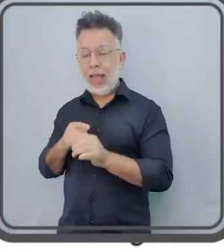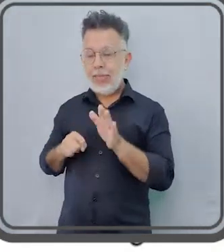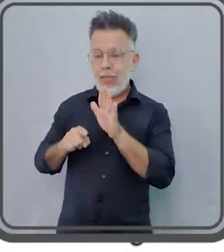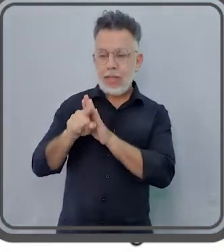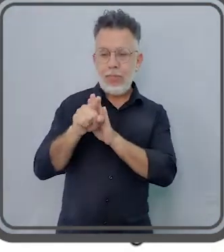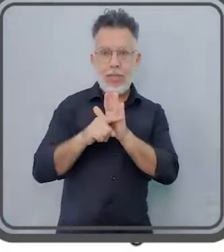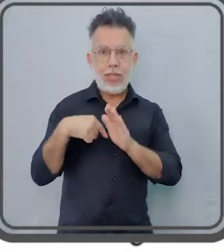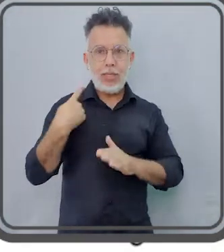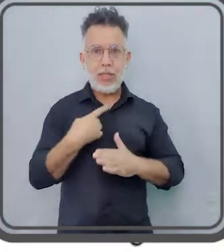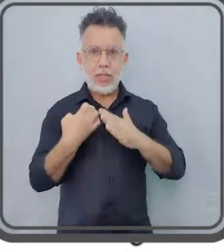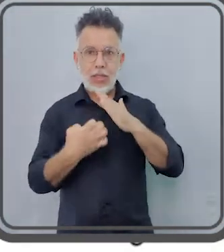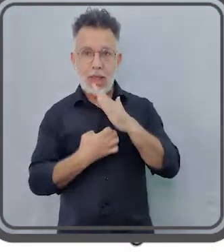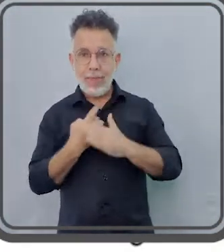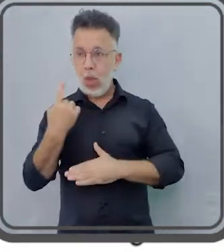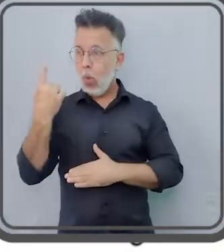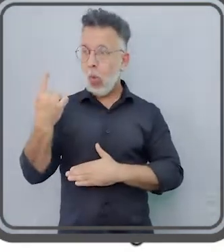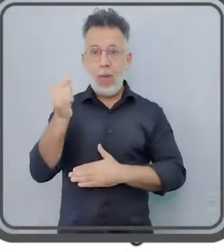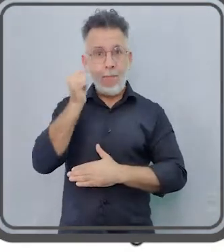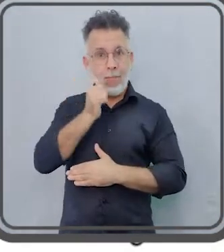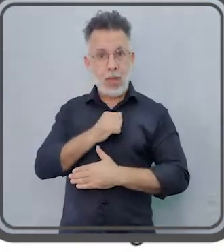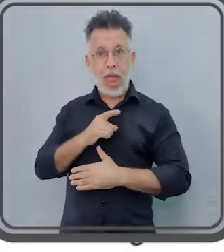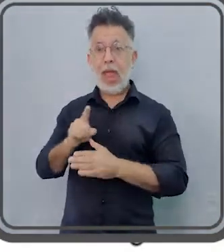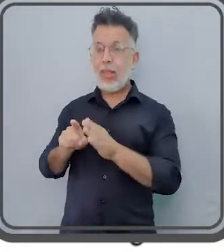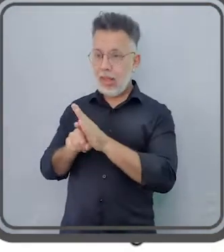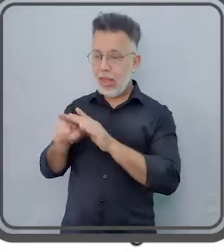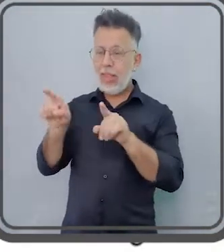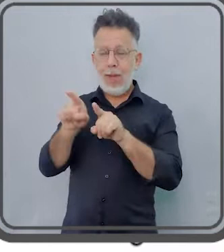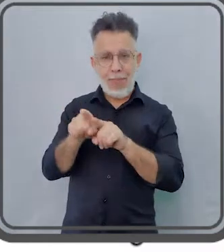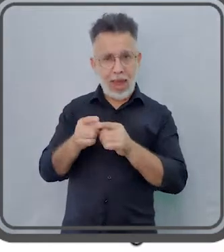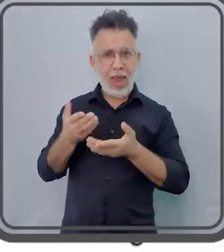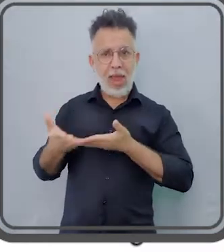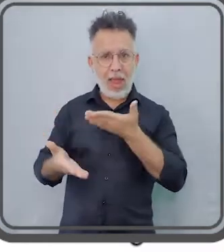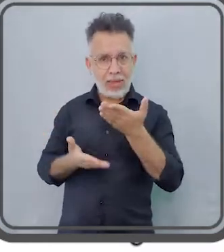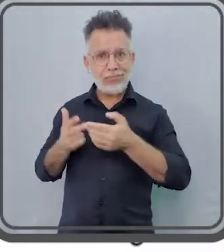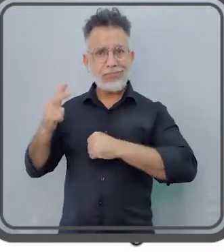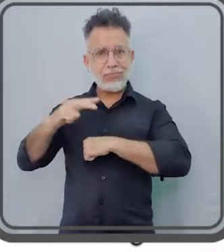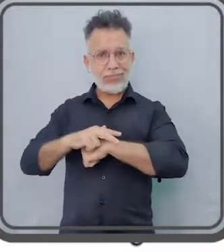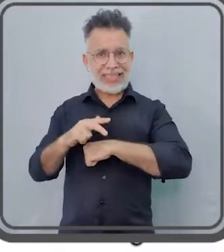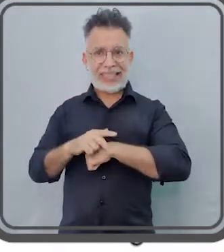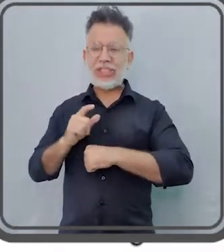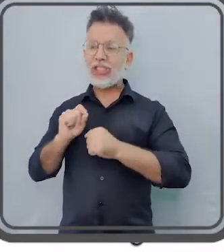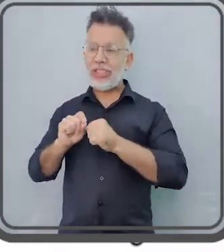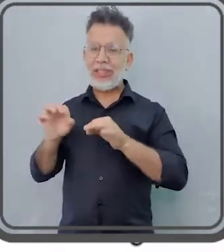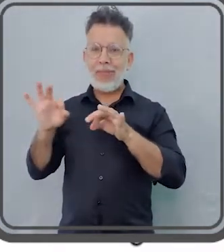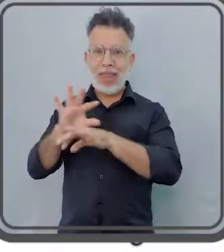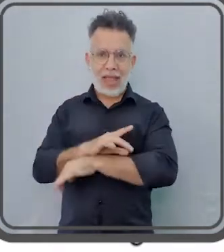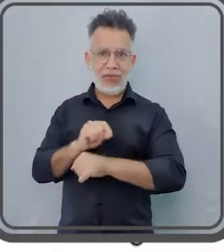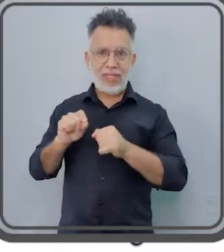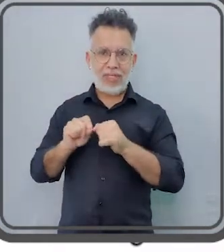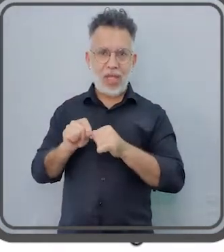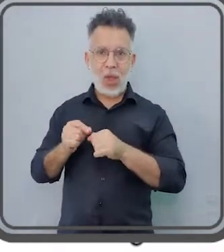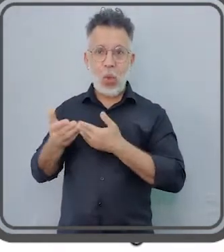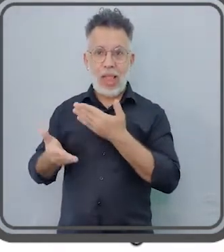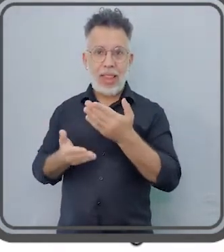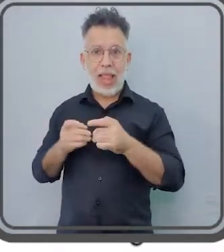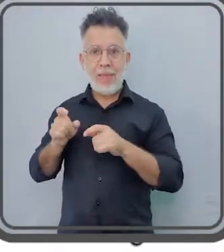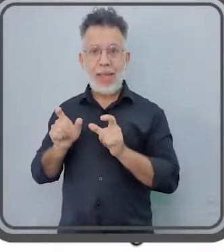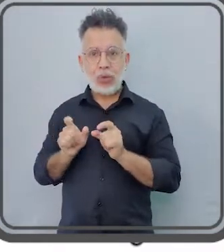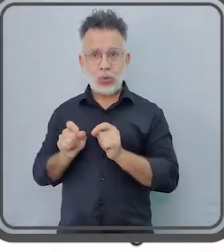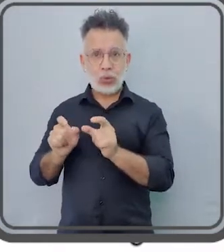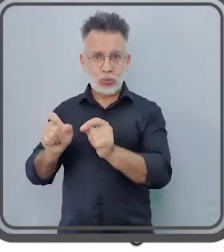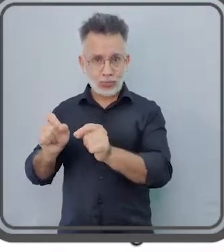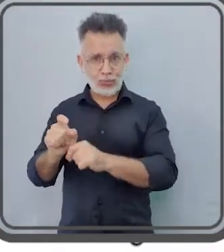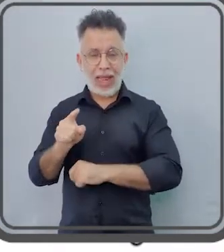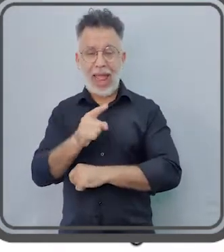da FIU, uma das entrevistadas, que também era uma paciente que tinha acabado de sair de um tratamento oncológico, quando ela foi ao